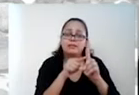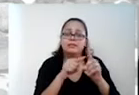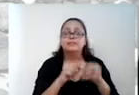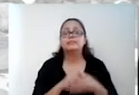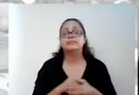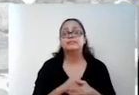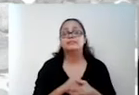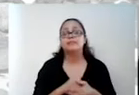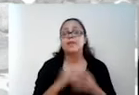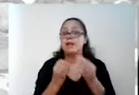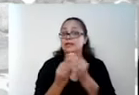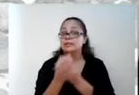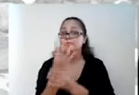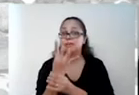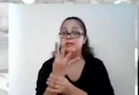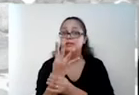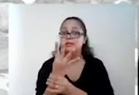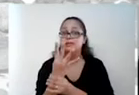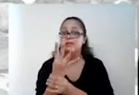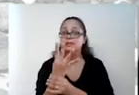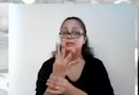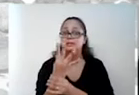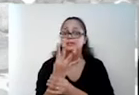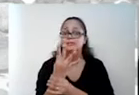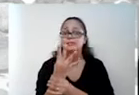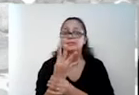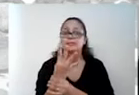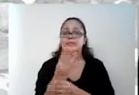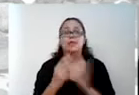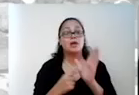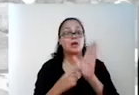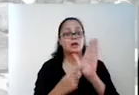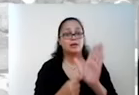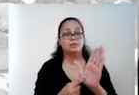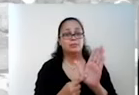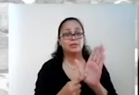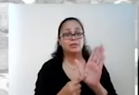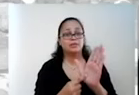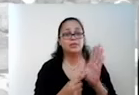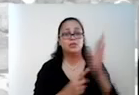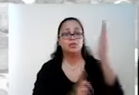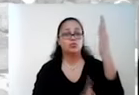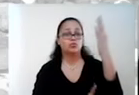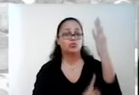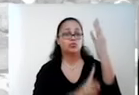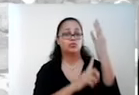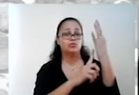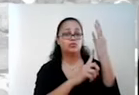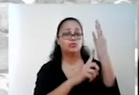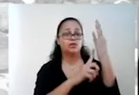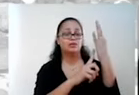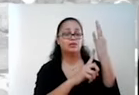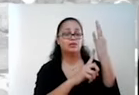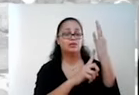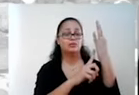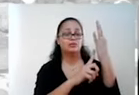Essas plantas, pteridófitas, como eu já disse, elas apresentam vasos condutores, que são vasos que